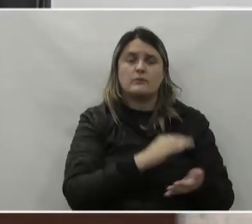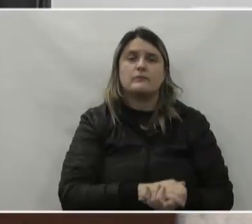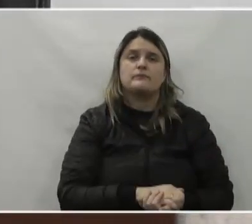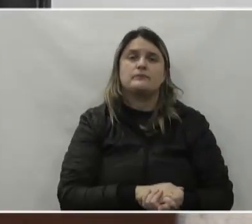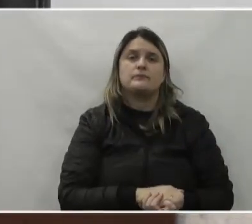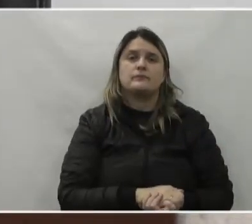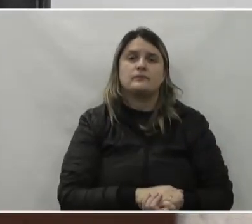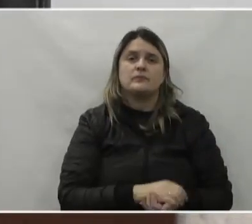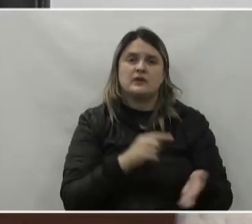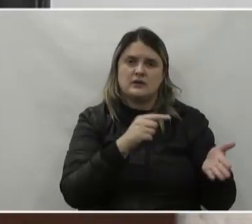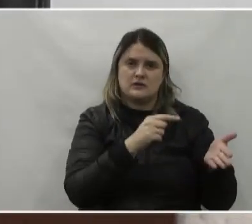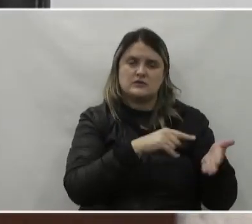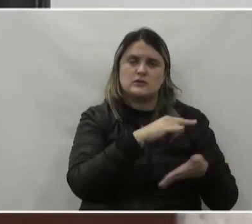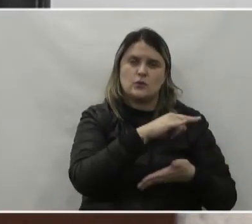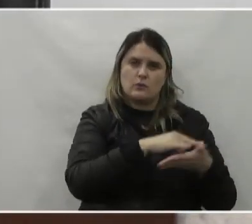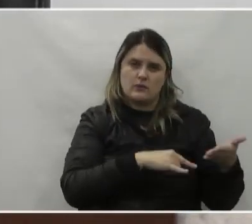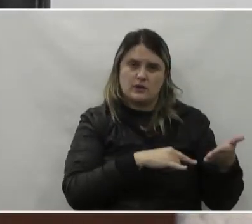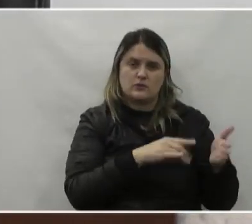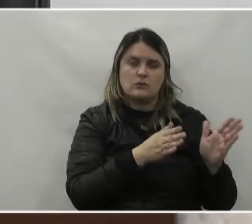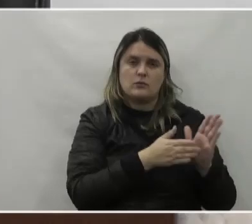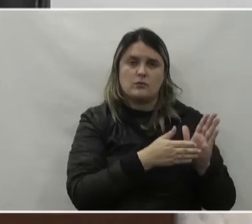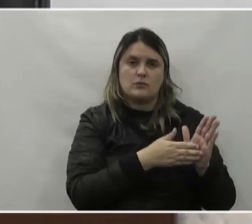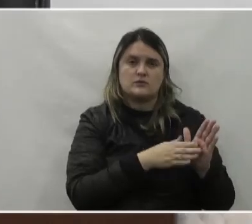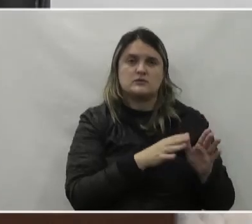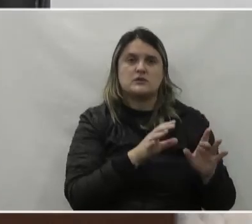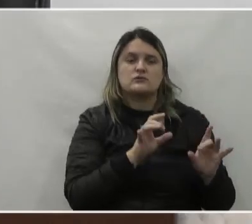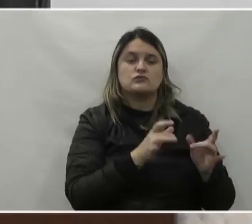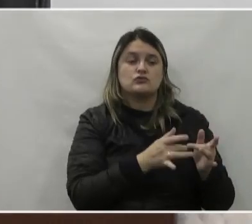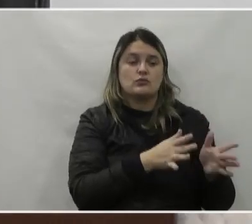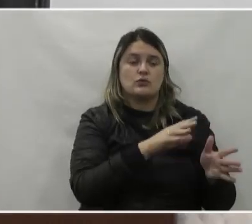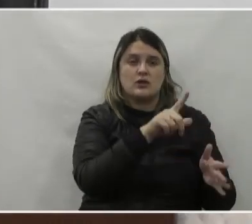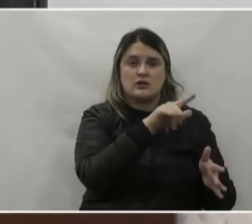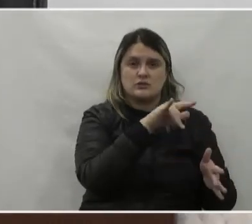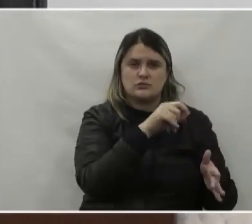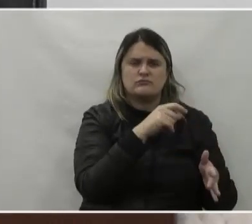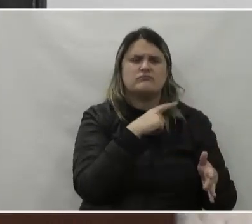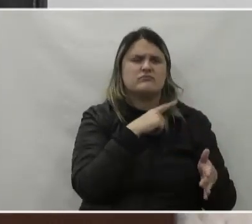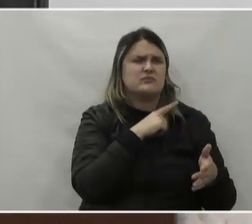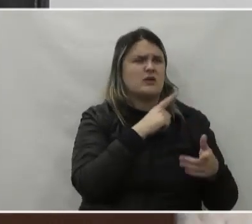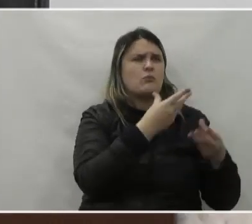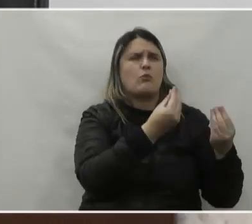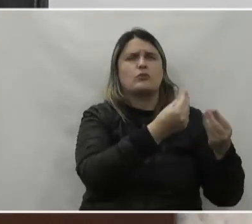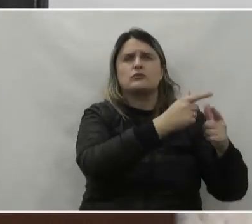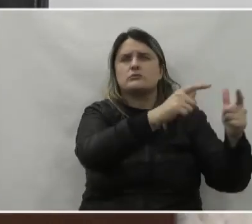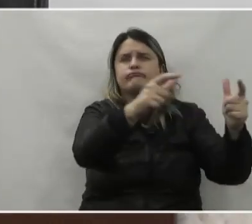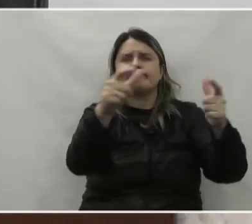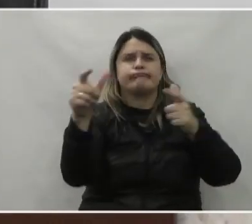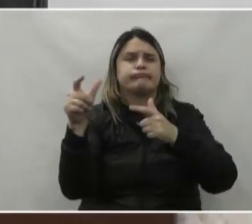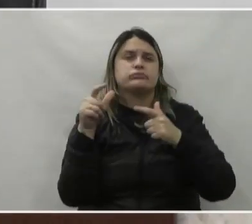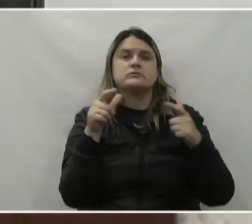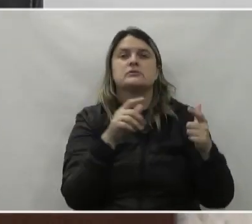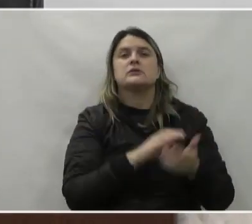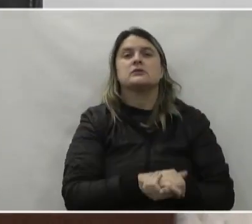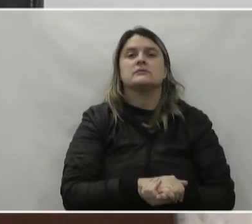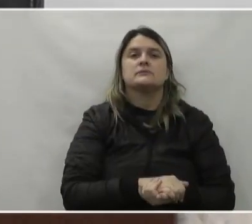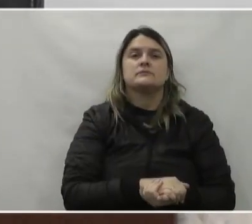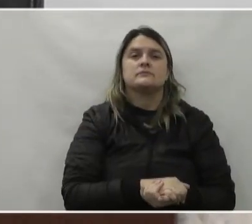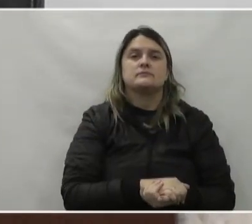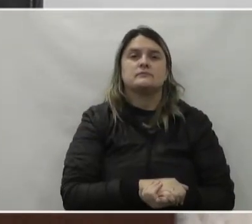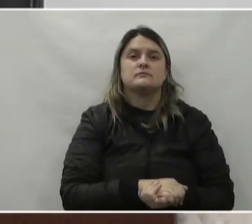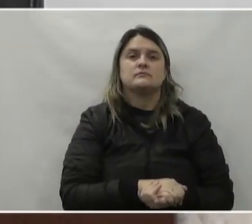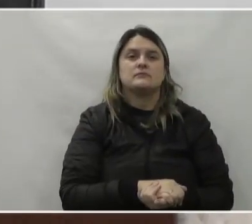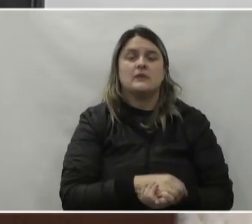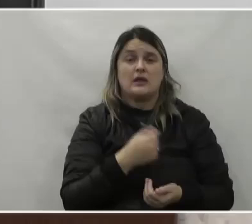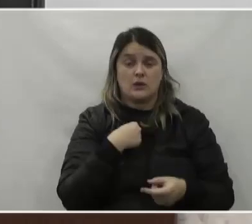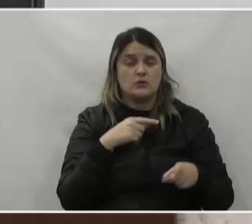com referência a esses entulhos que tem por todo canto aí da nossa cidade, né? Só para ficar registrado,